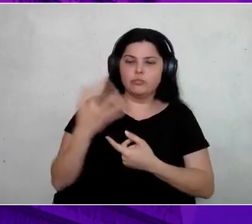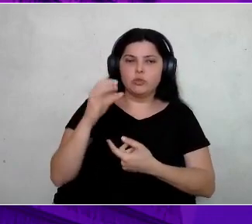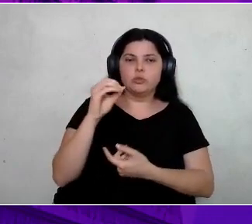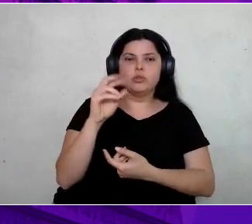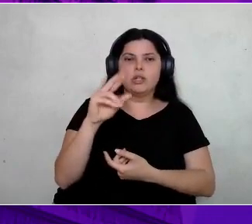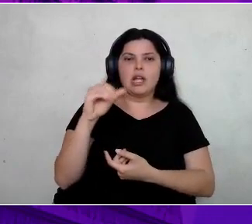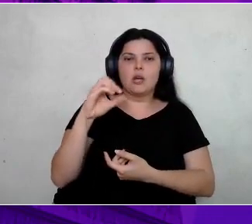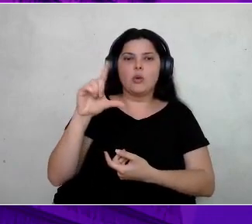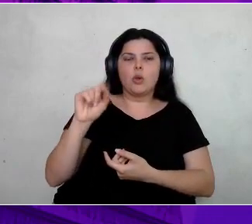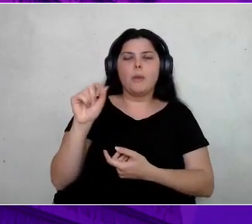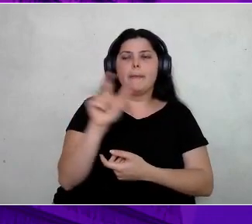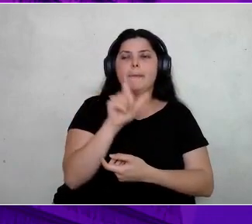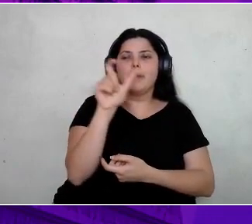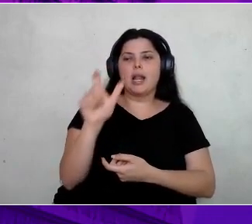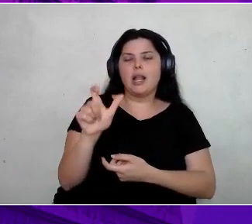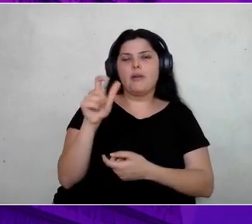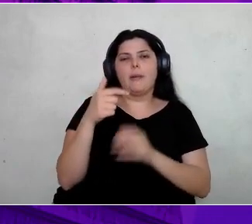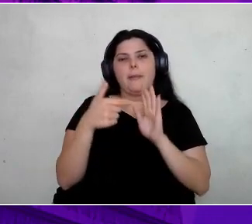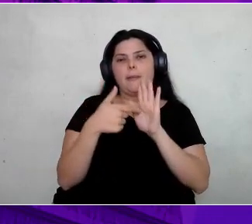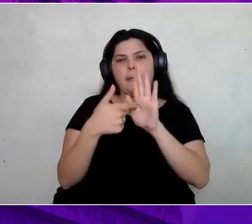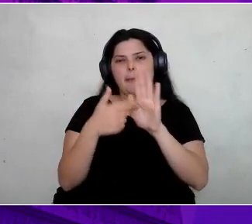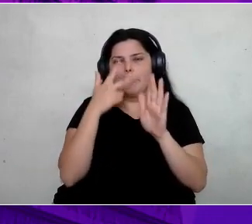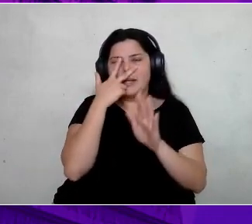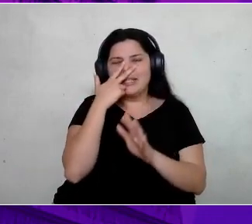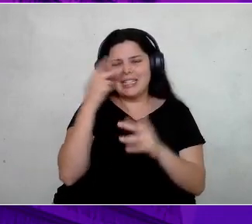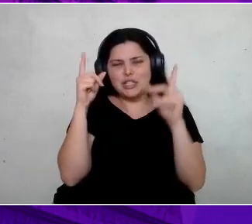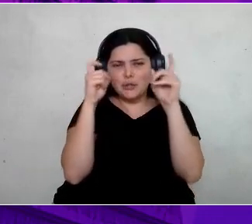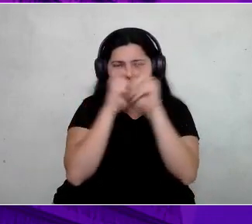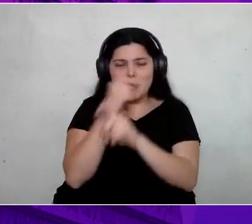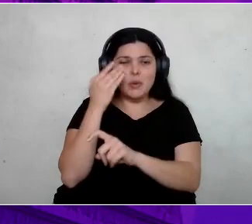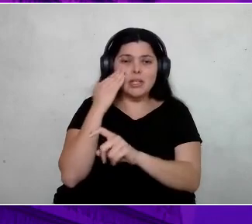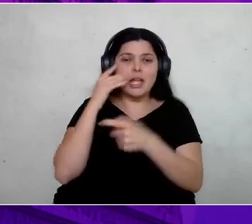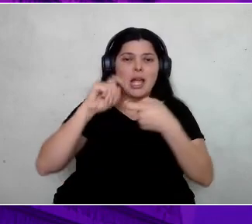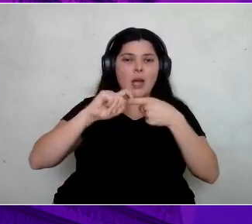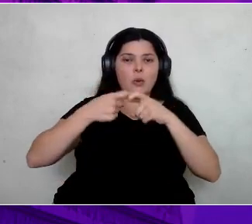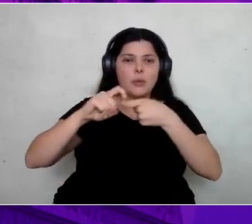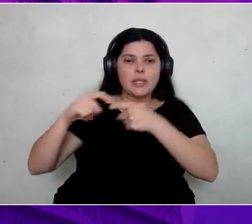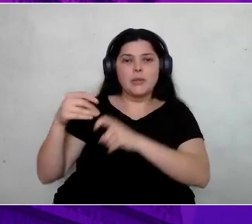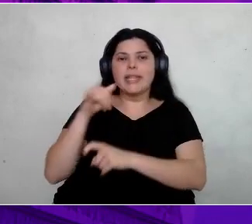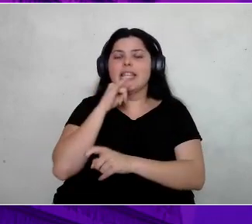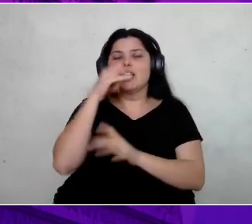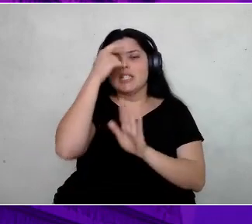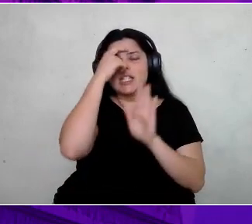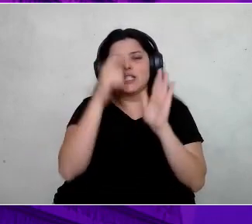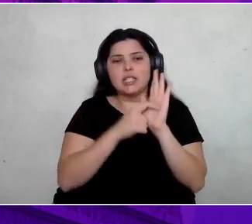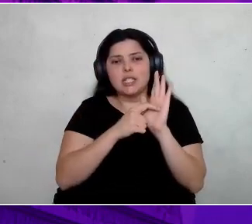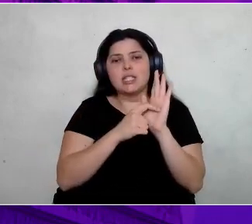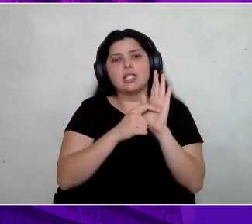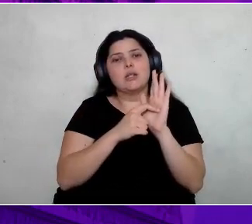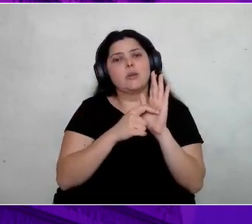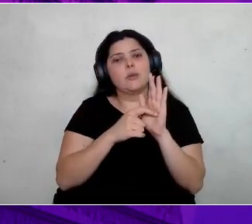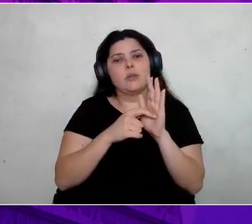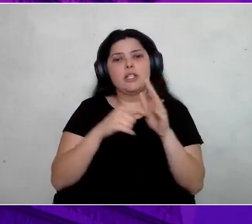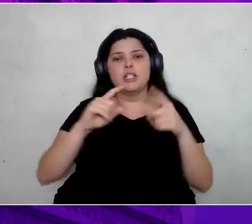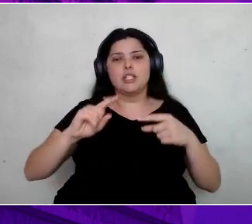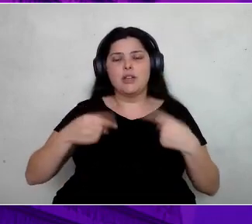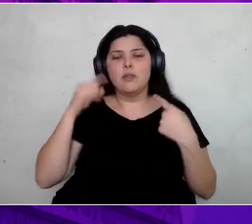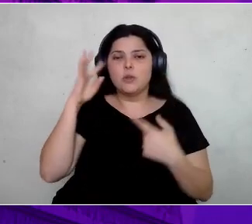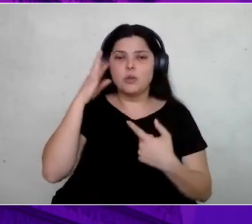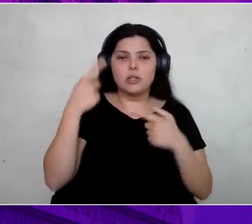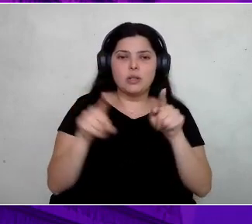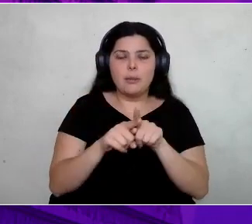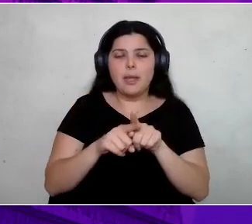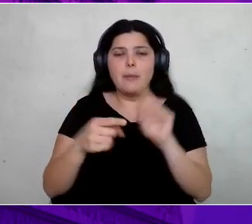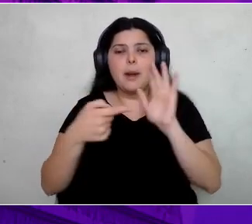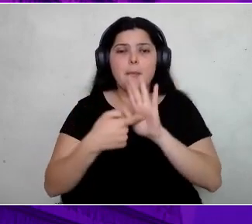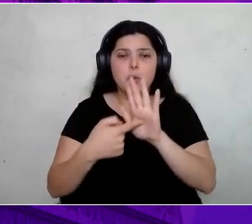palavra para parecer que eu sei falar difícil, automação de testes de IA é clickbait, desafios e soluções é para parecer que tem alguma